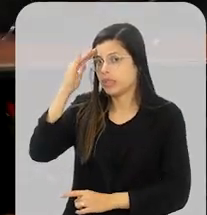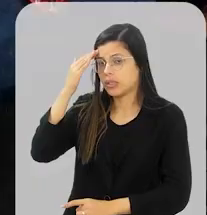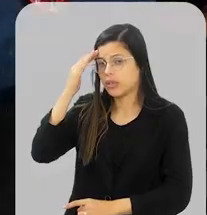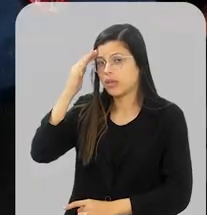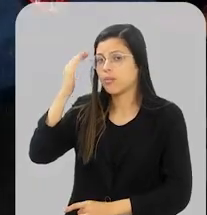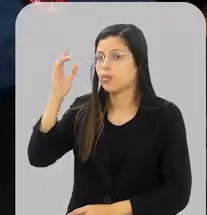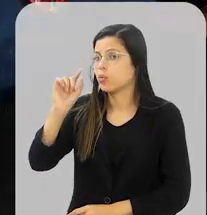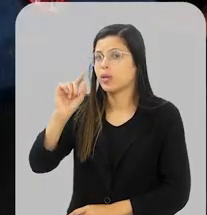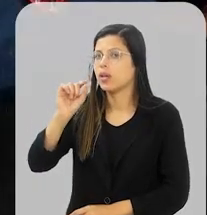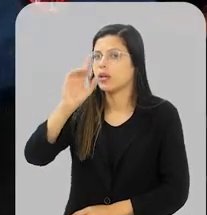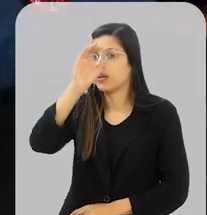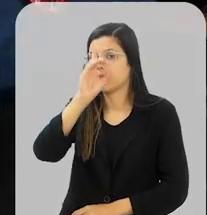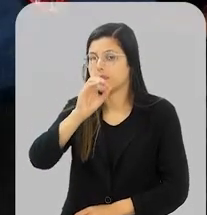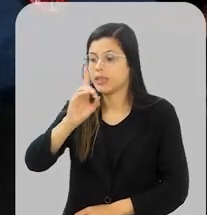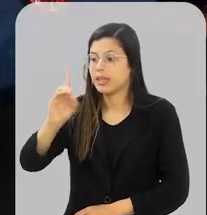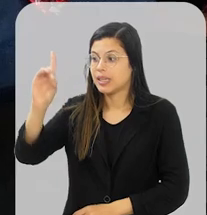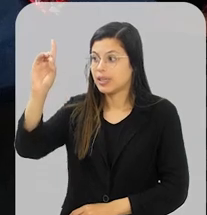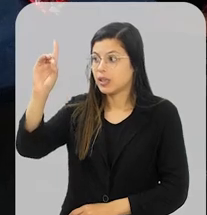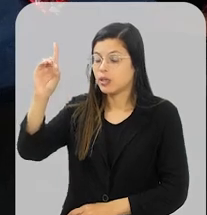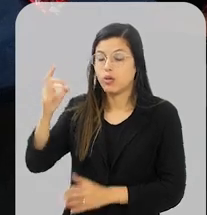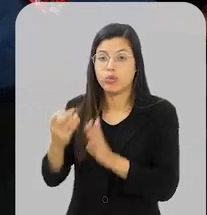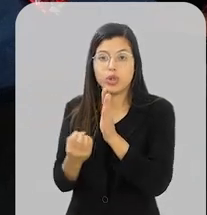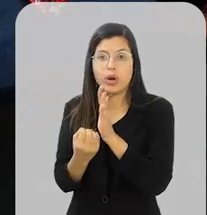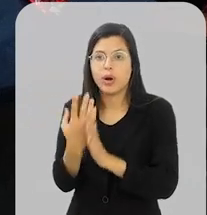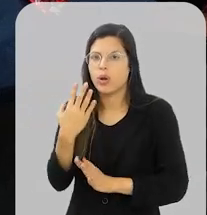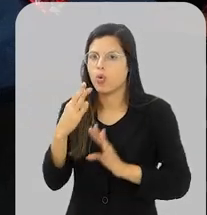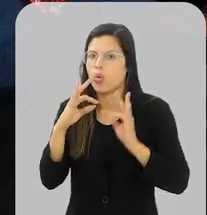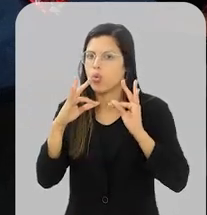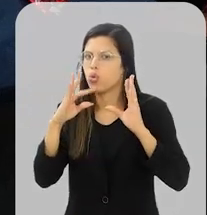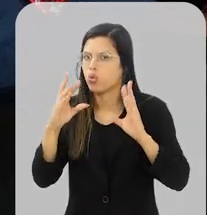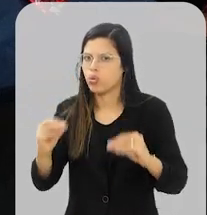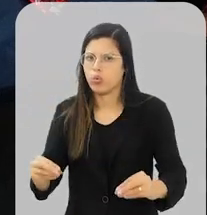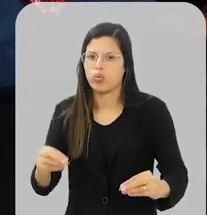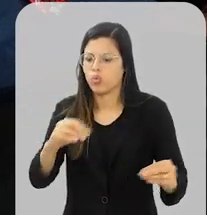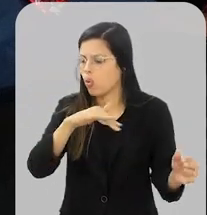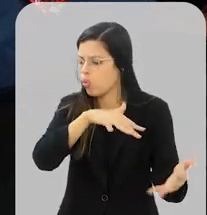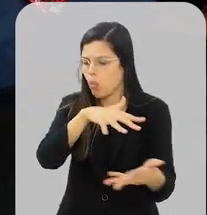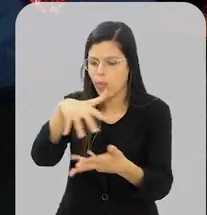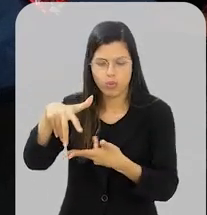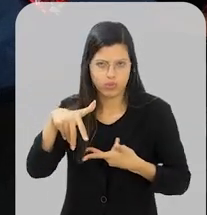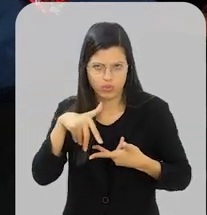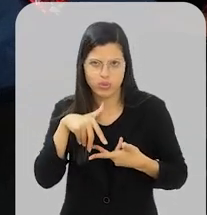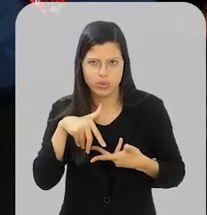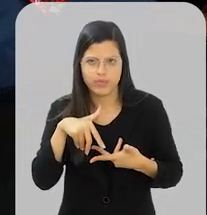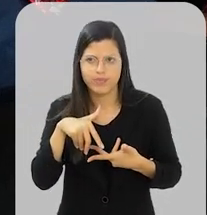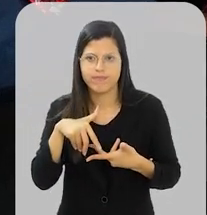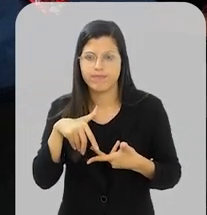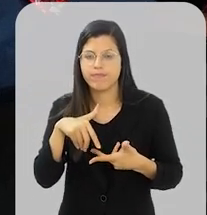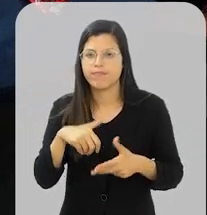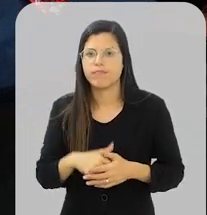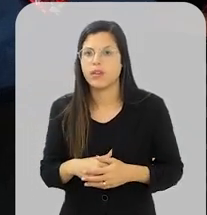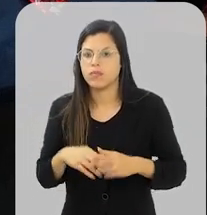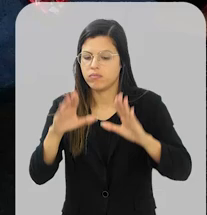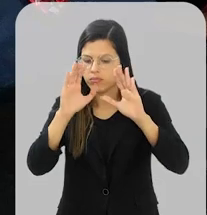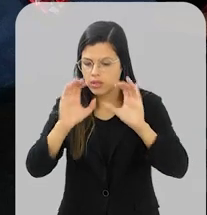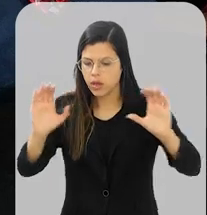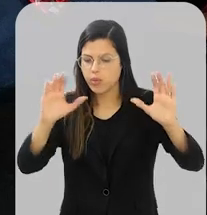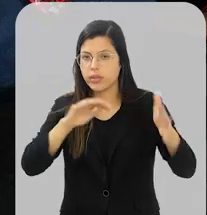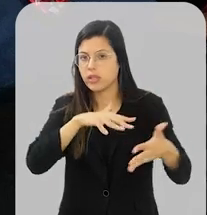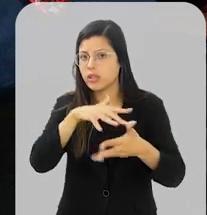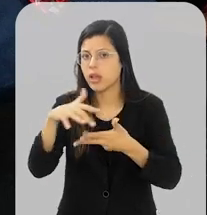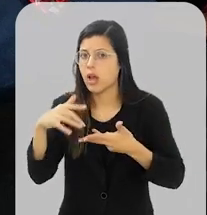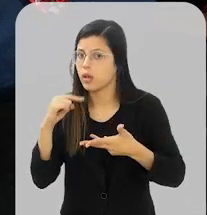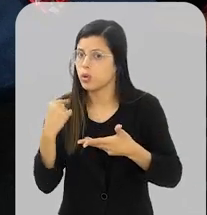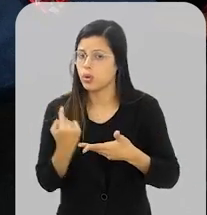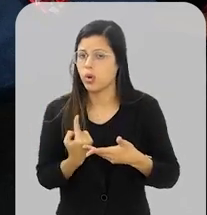entende que Deus criou tudo que existe entre o céu e a terra. E nos